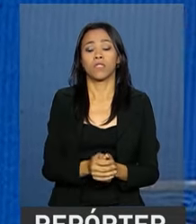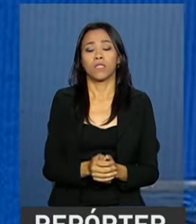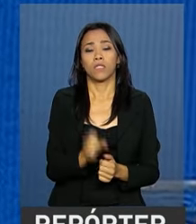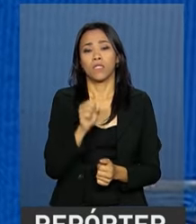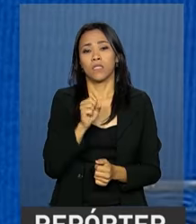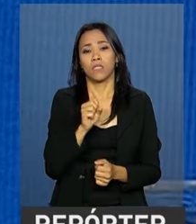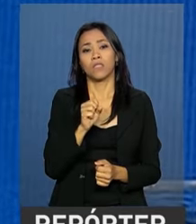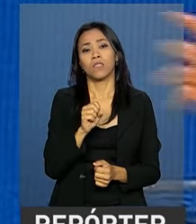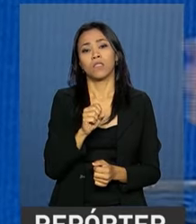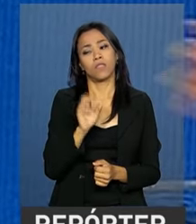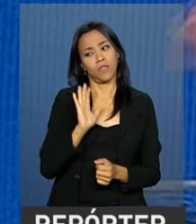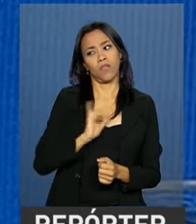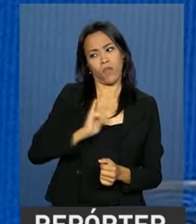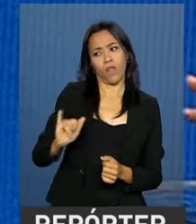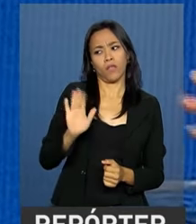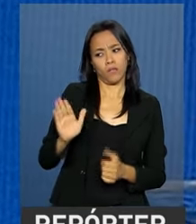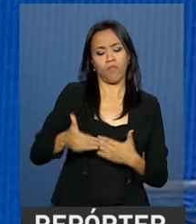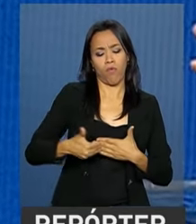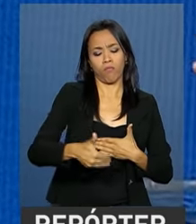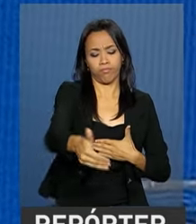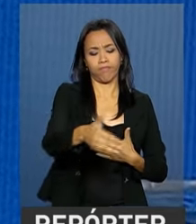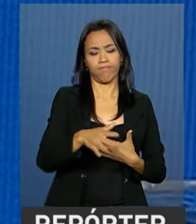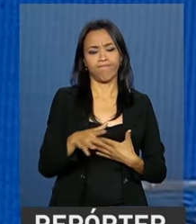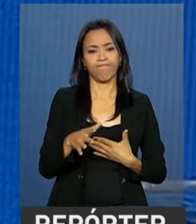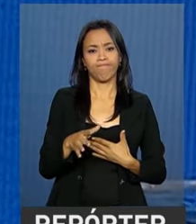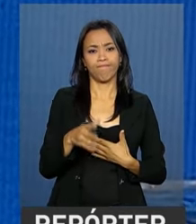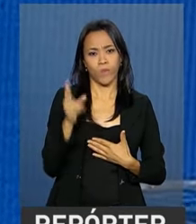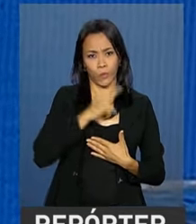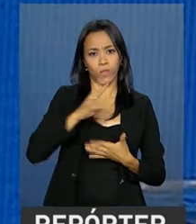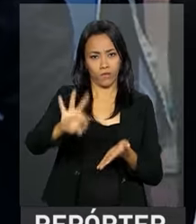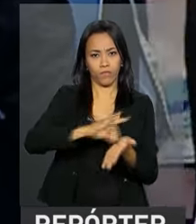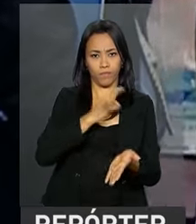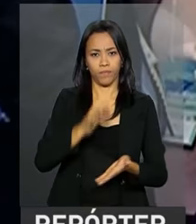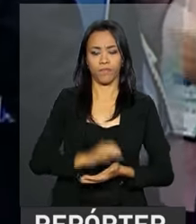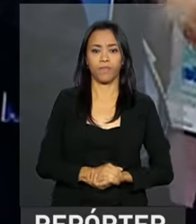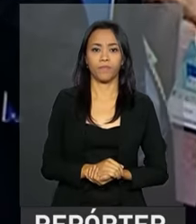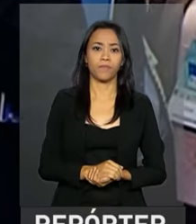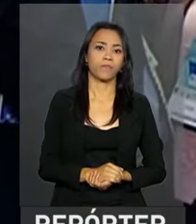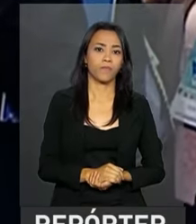se eu sanciono nesses próximos dias, muito rapidamente.